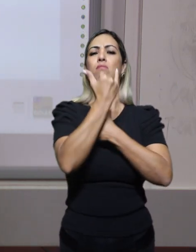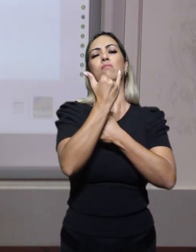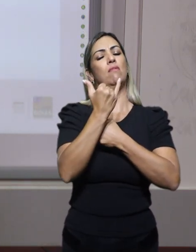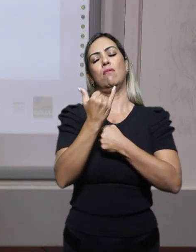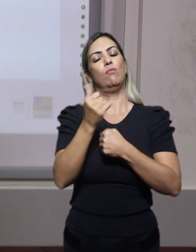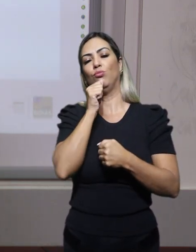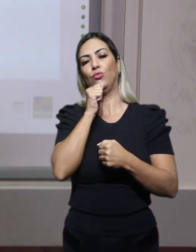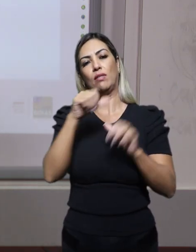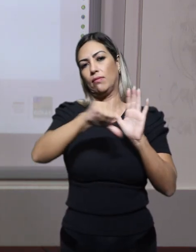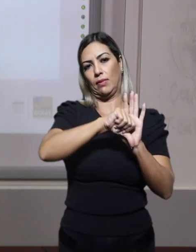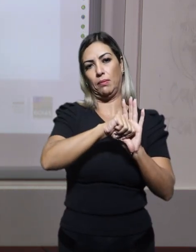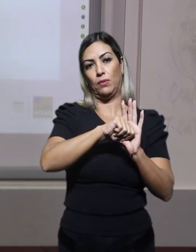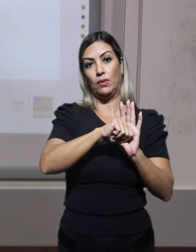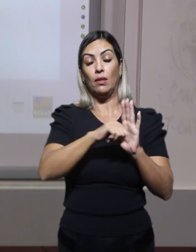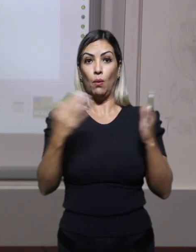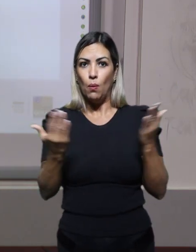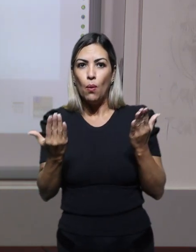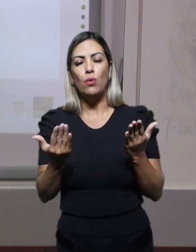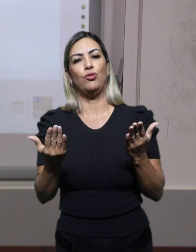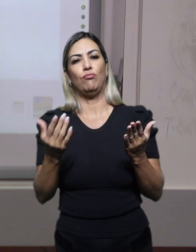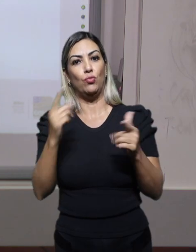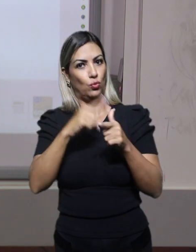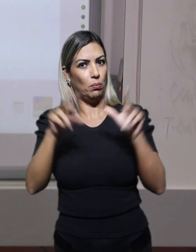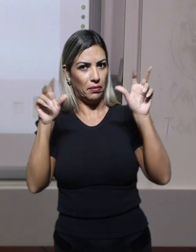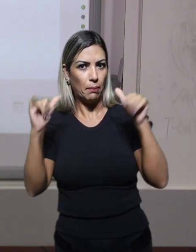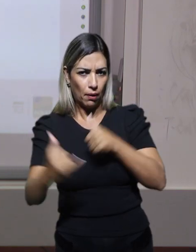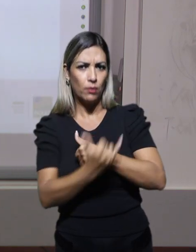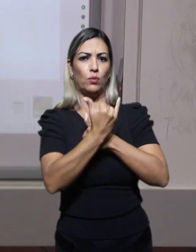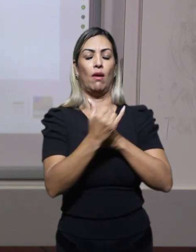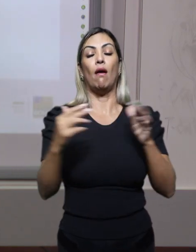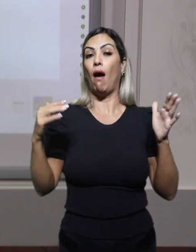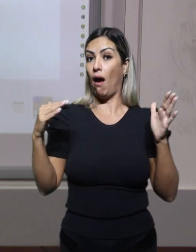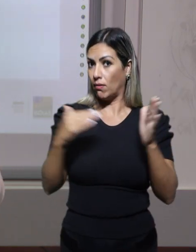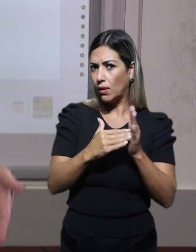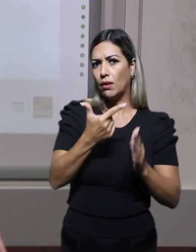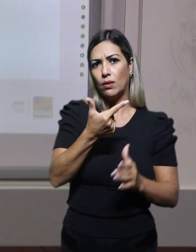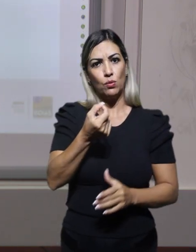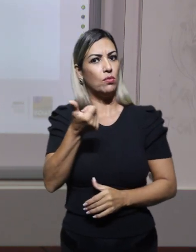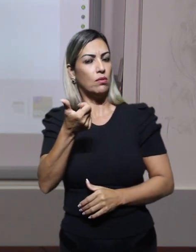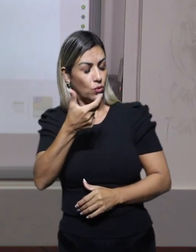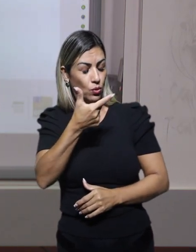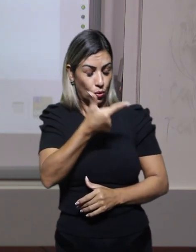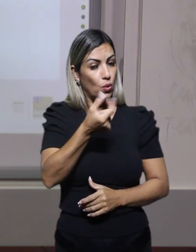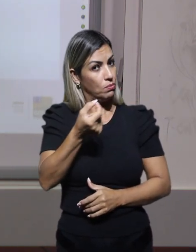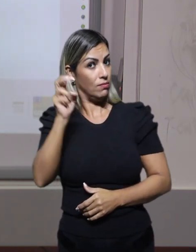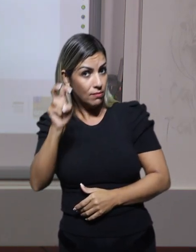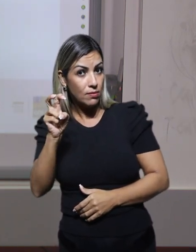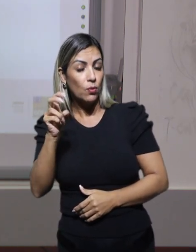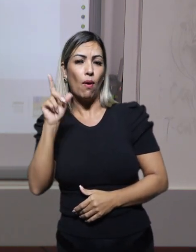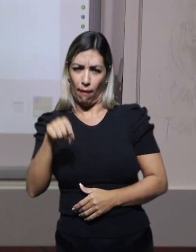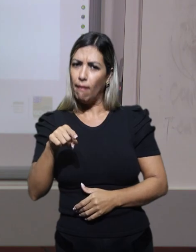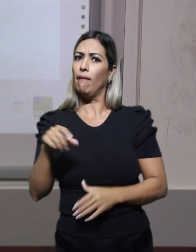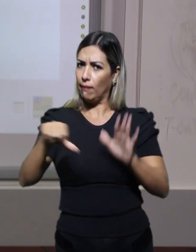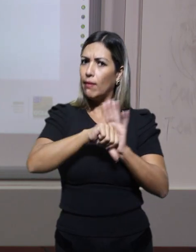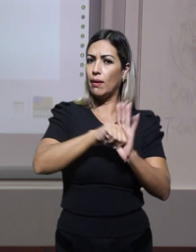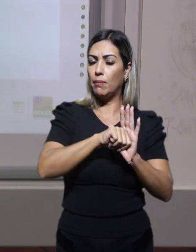vocês sobre adultério hoje em dia. Até o ano de 2005 era considerado um crime, embora essa lei